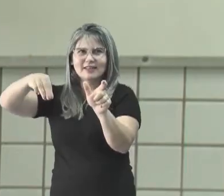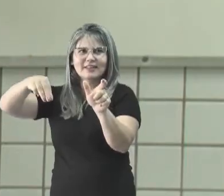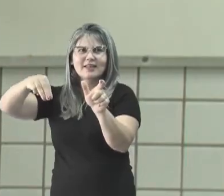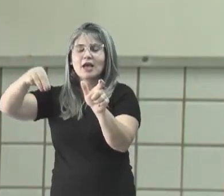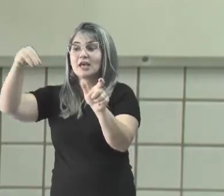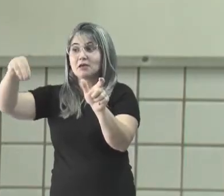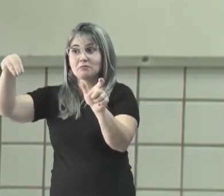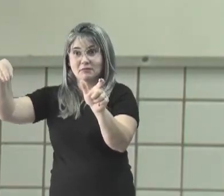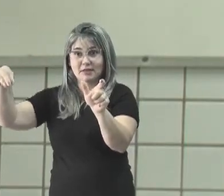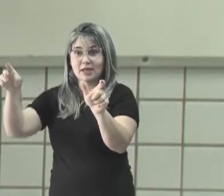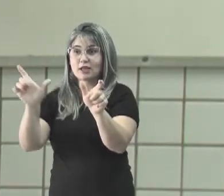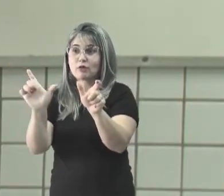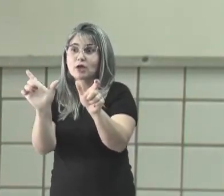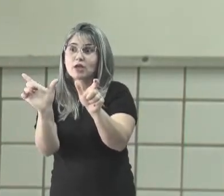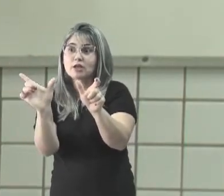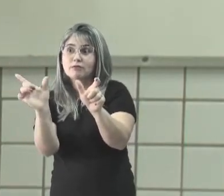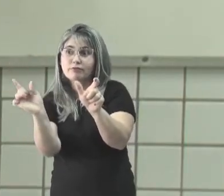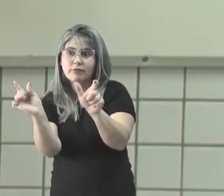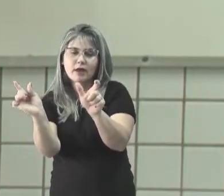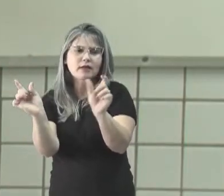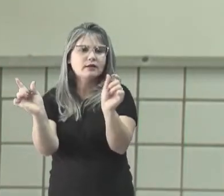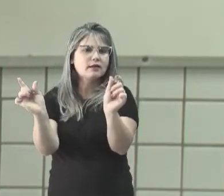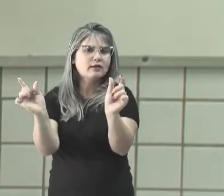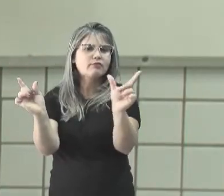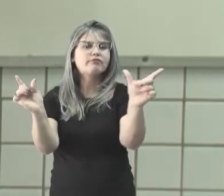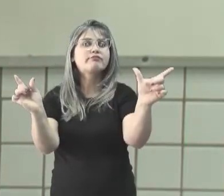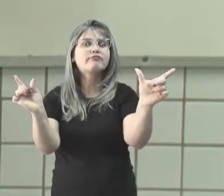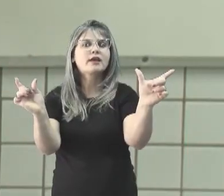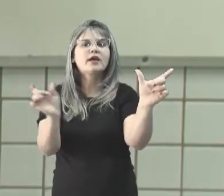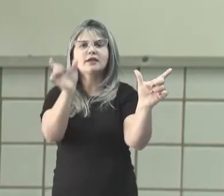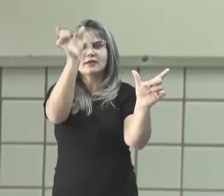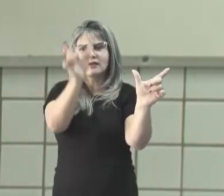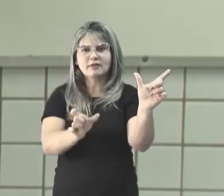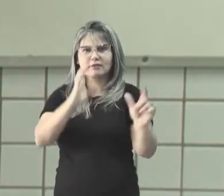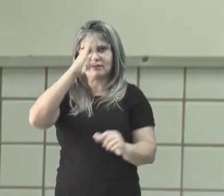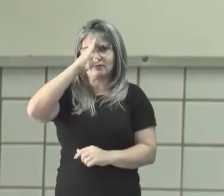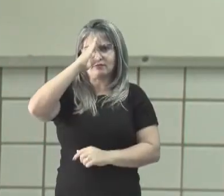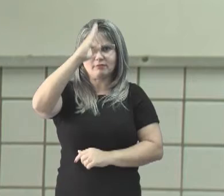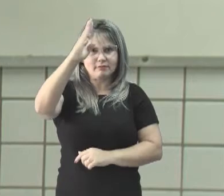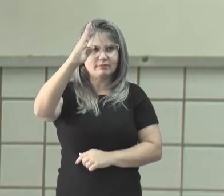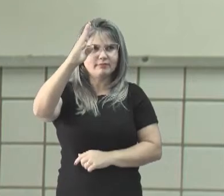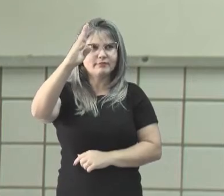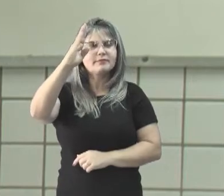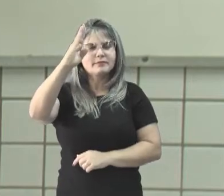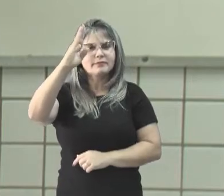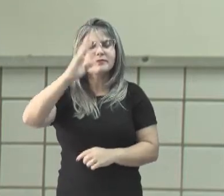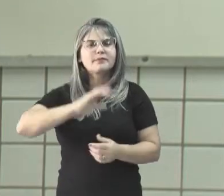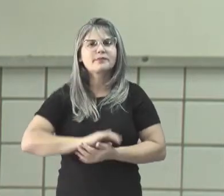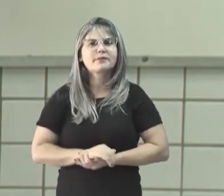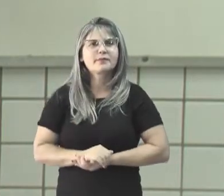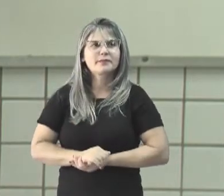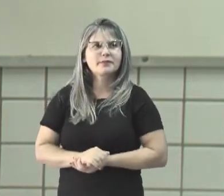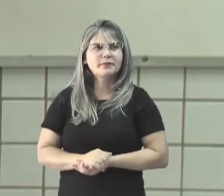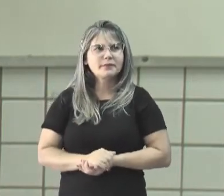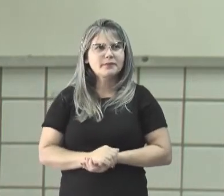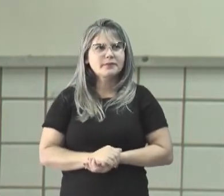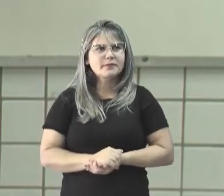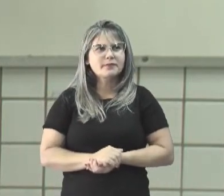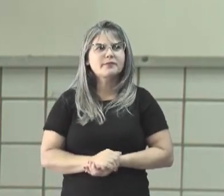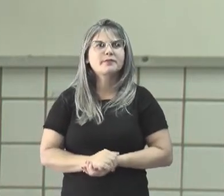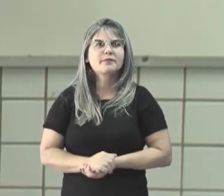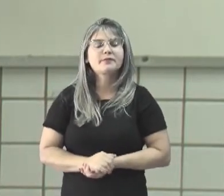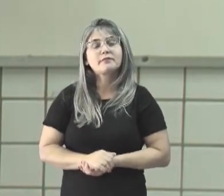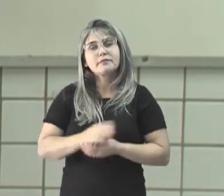da... vai vir primeiro a siglazinha do múltiplo ou submúltiplo e na sequência a sigla da unidade fundamental, que vai ser metro,